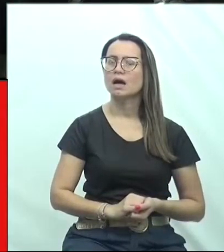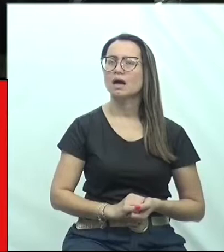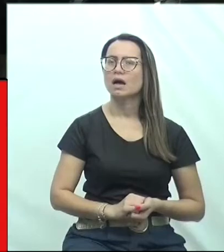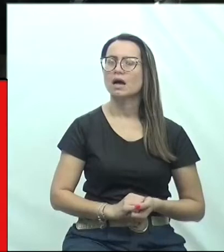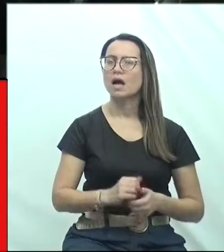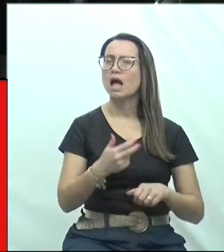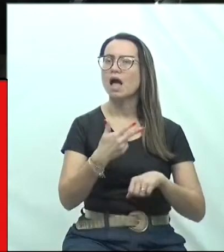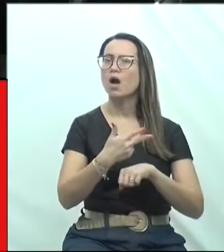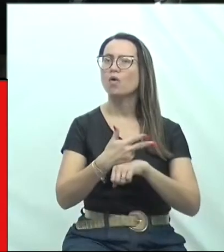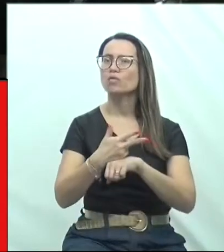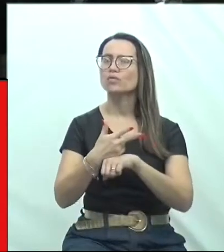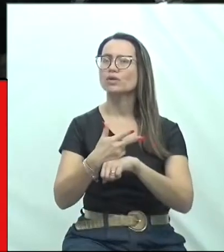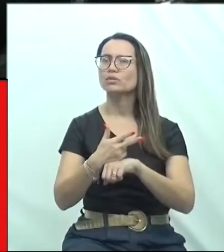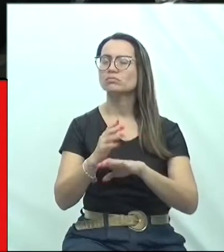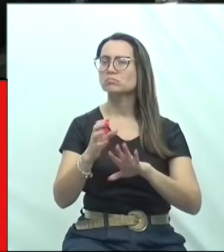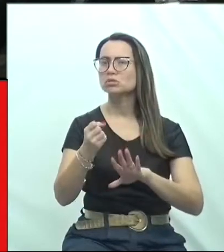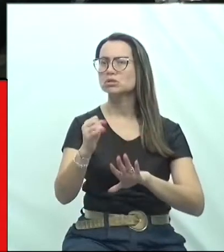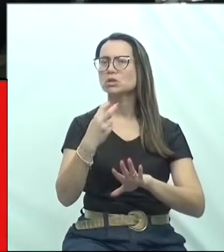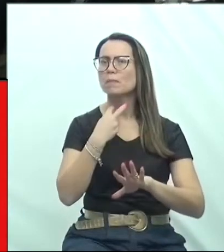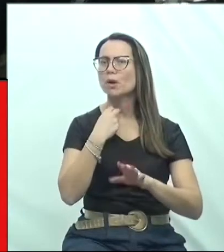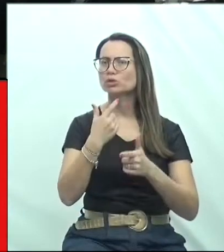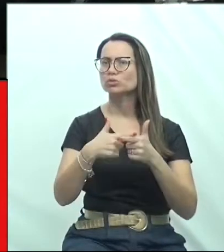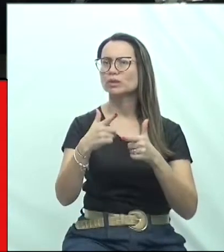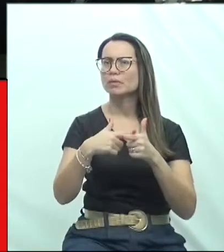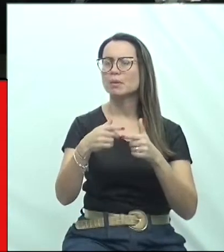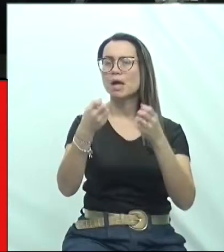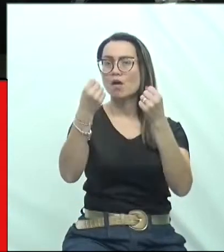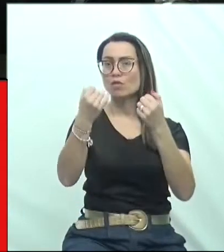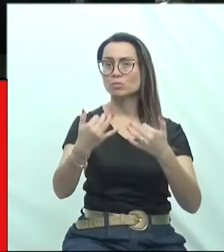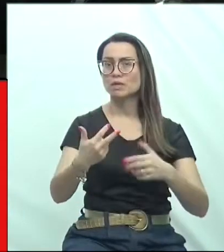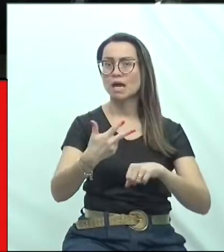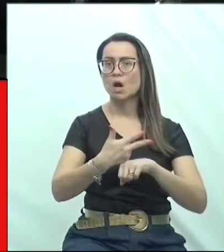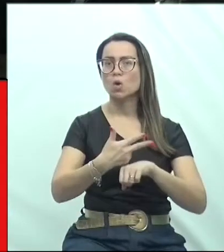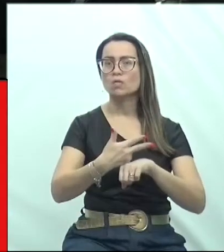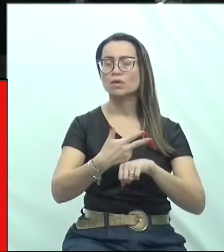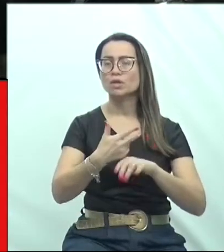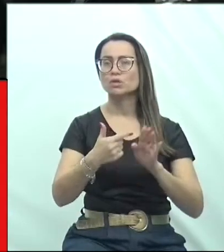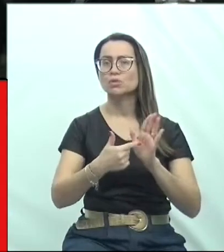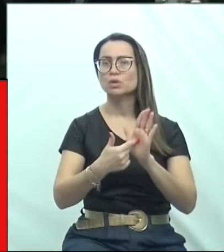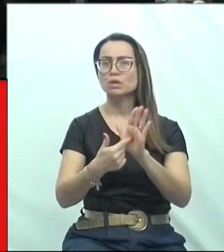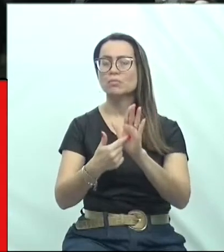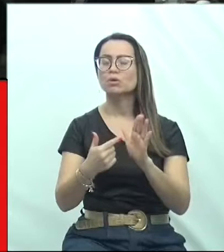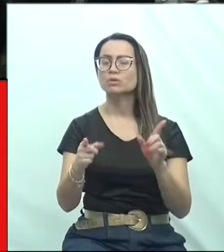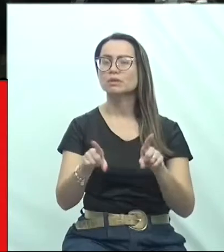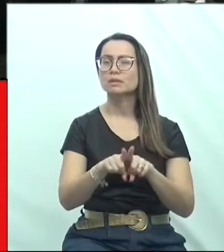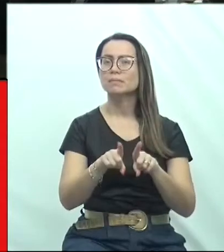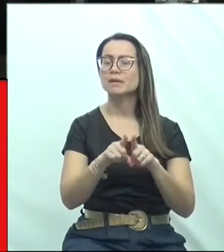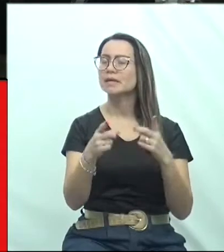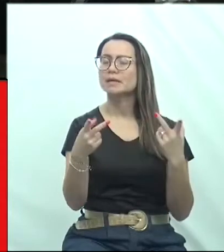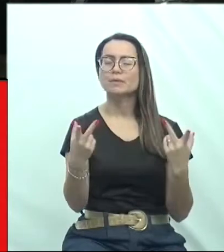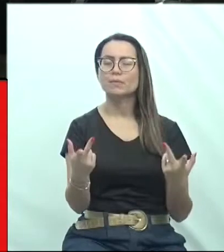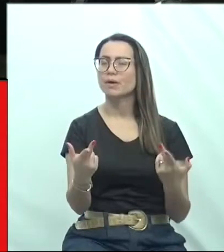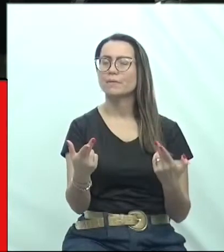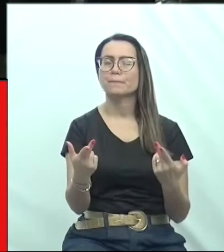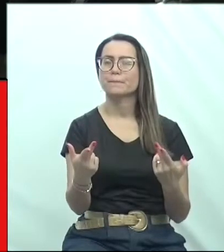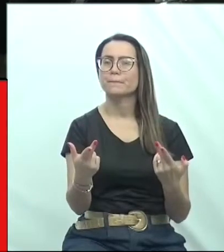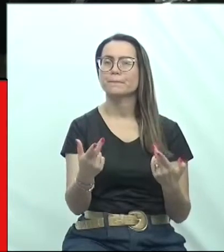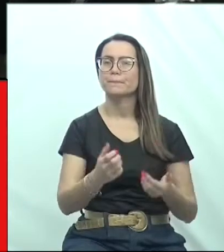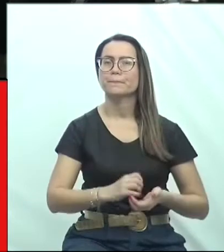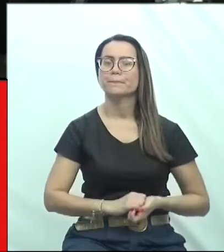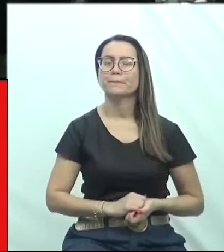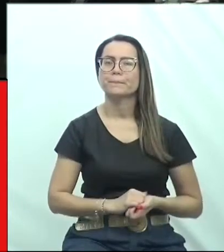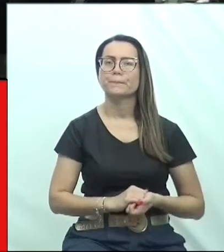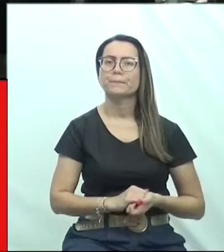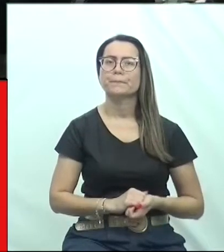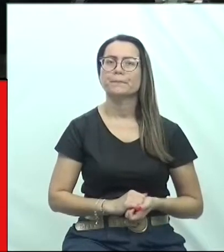vídeo, mas tudo, se não pode, não tem problema. Eu vou explicar esse vídeo, é um vídeo que ele mostra a mesma situação do hidrômetro girando ao contrário. Tá? Mas